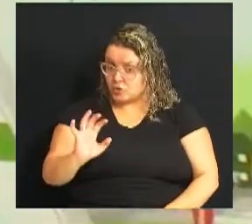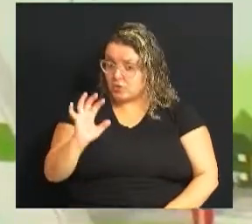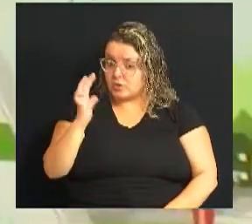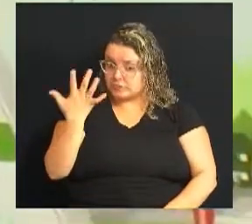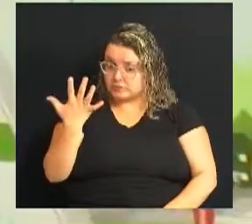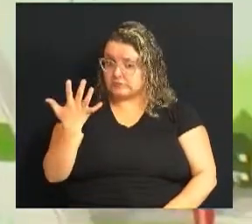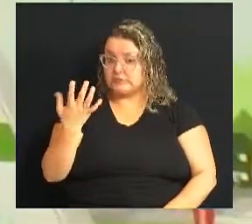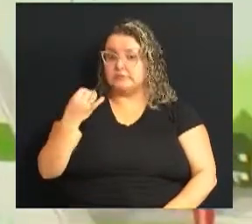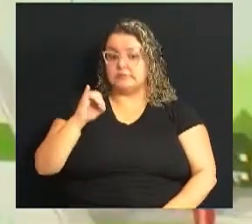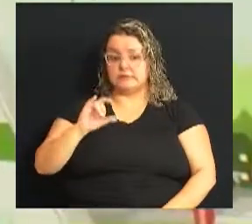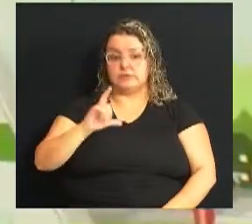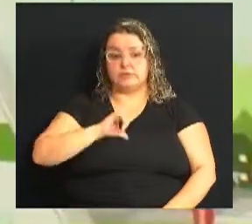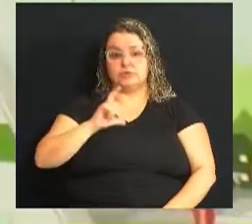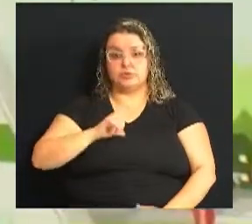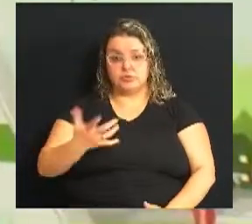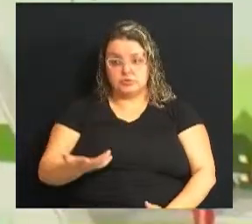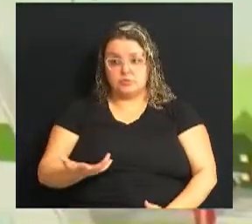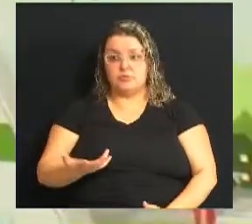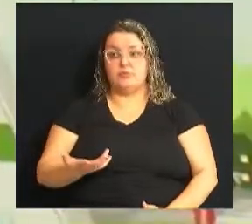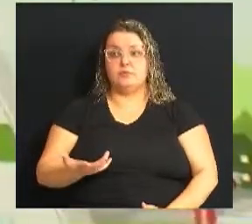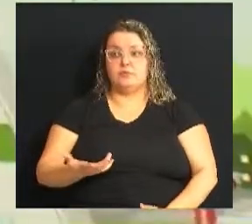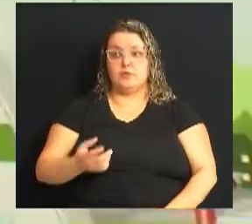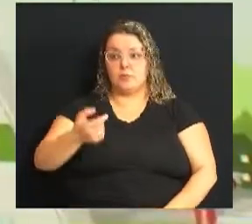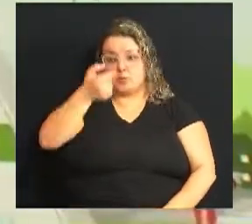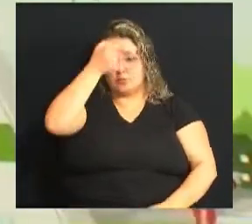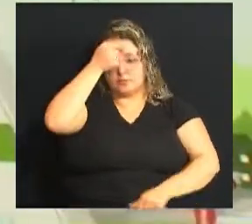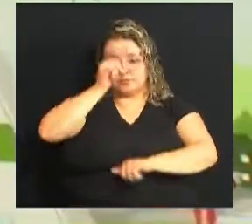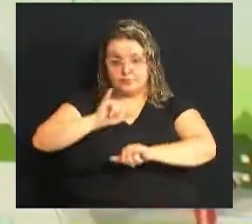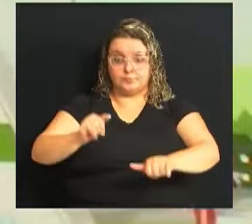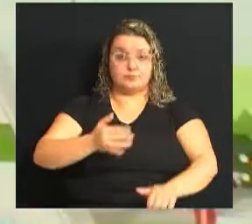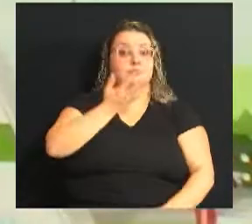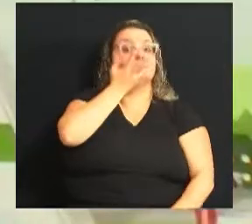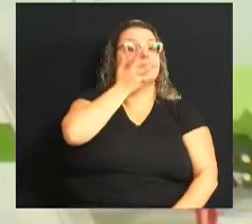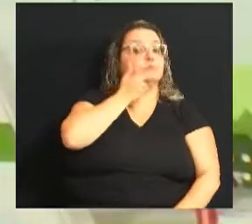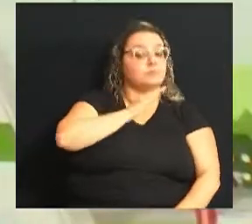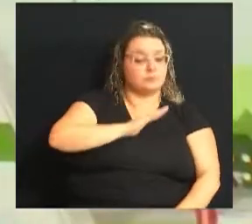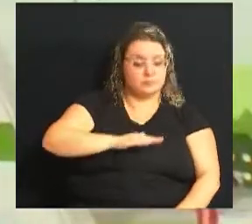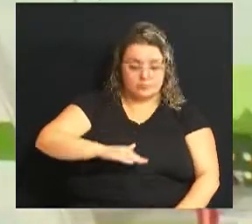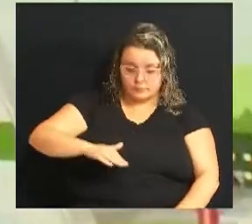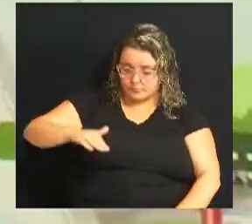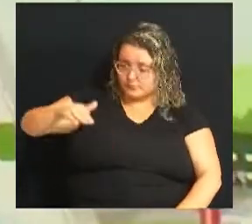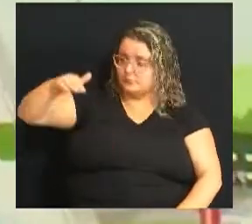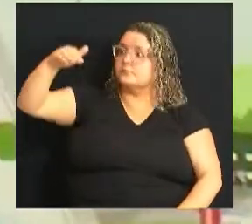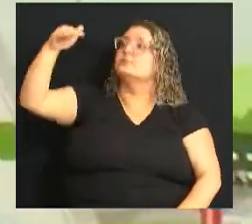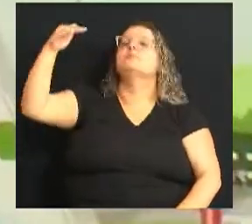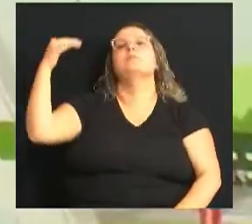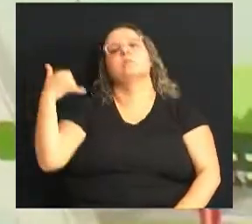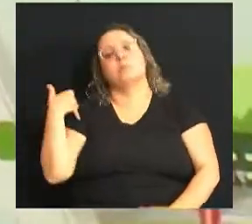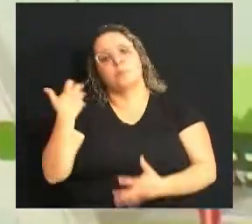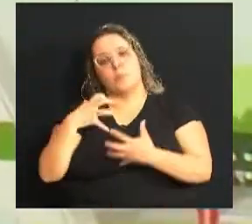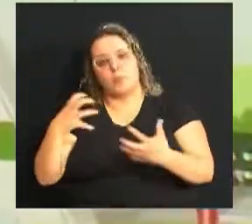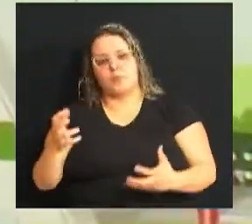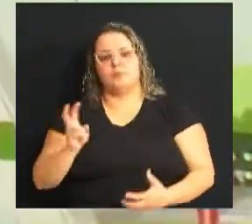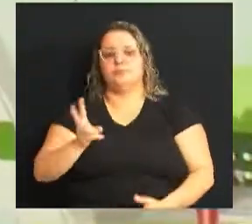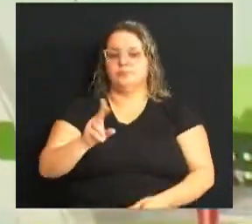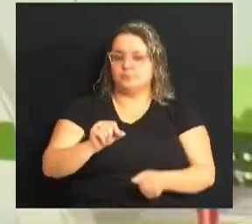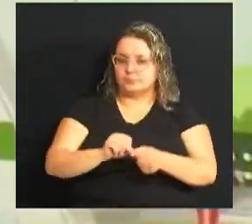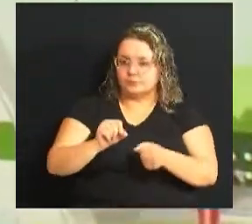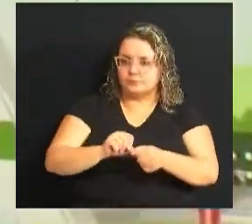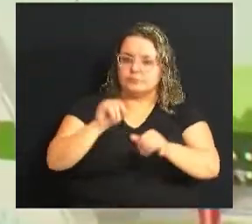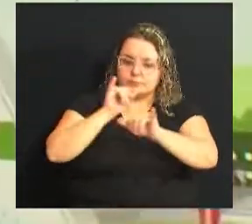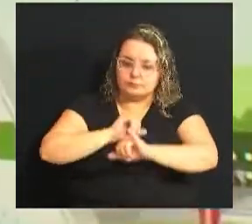da criança ao idoso. Não é? Então nós estamos fazendo isso constantemente. No